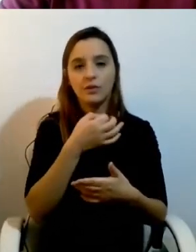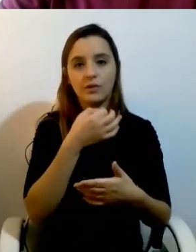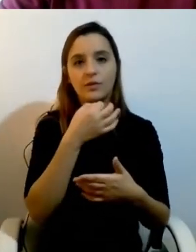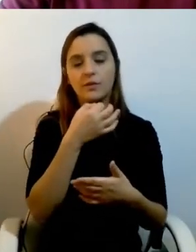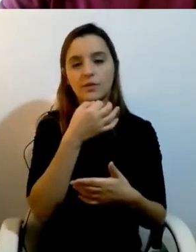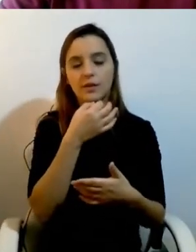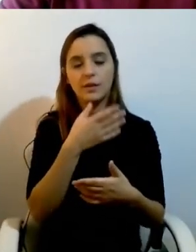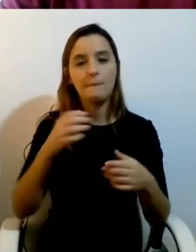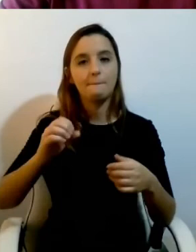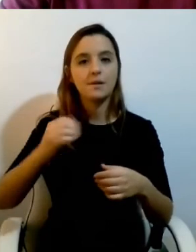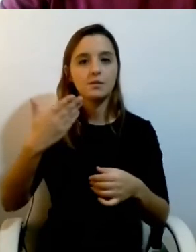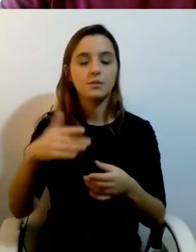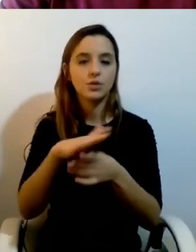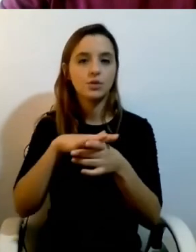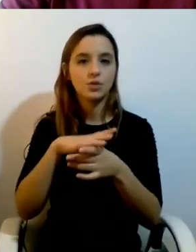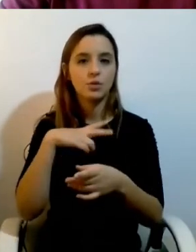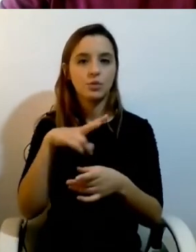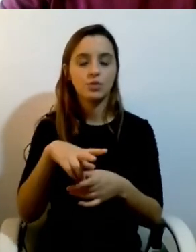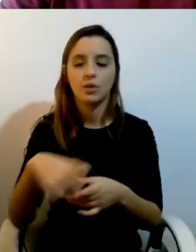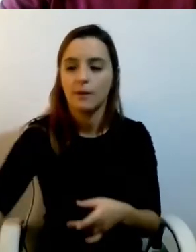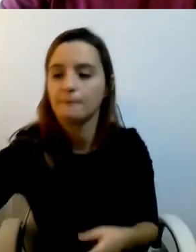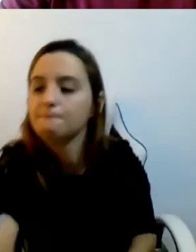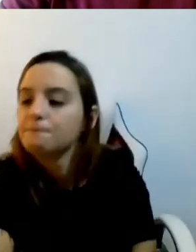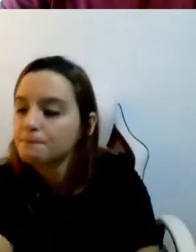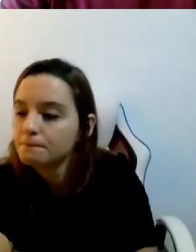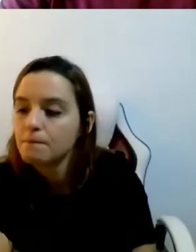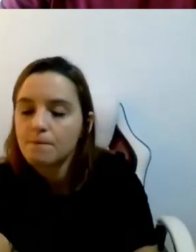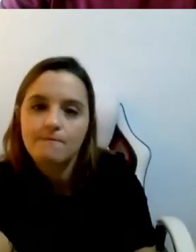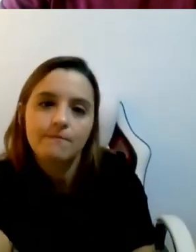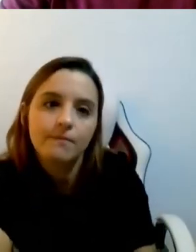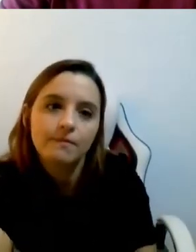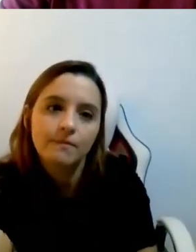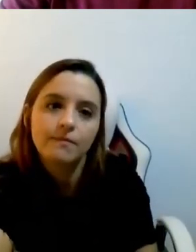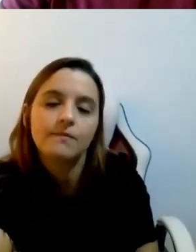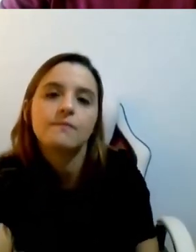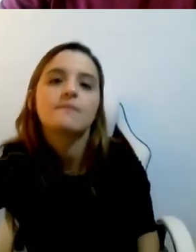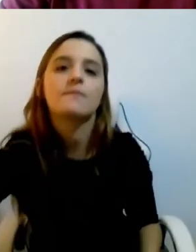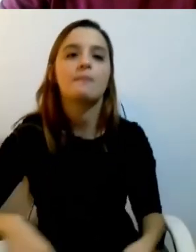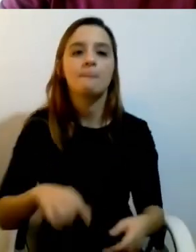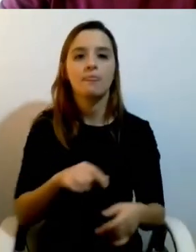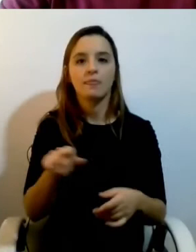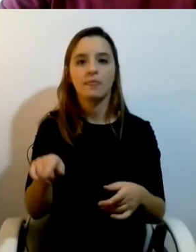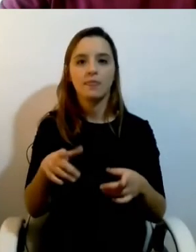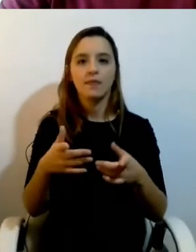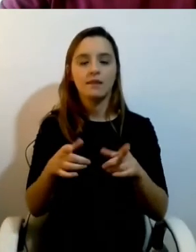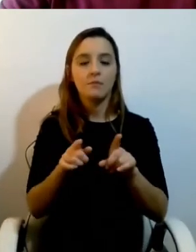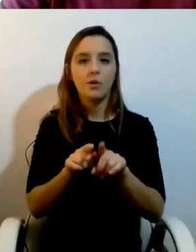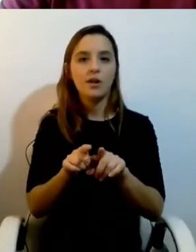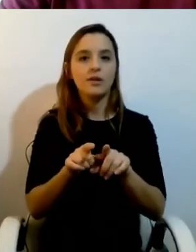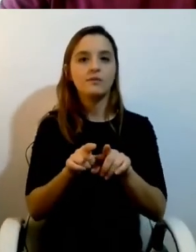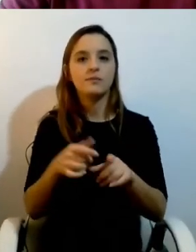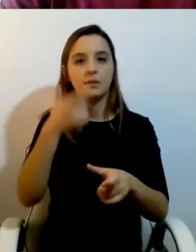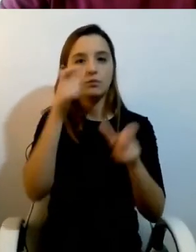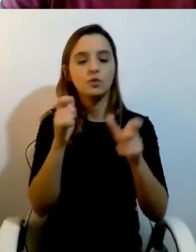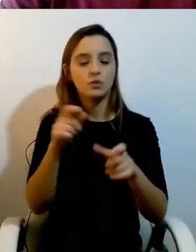pessoal. Como sabem, e sabem especialmente as pessoas com deficiência que o sentem todos os dias, para haver